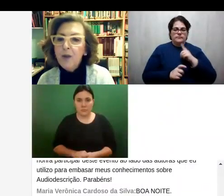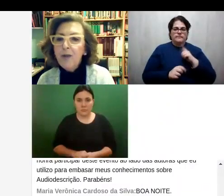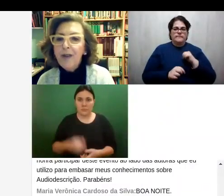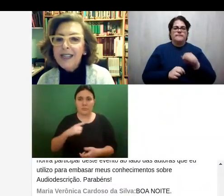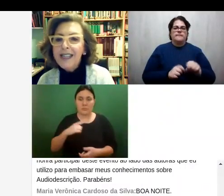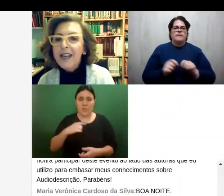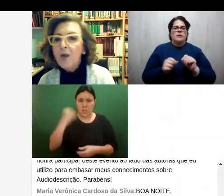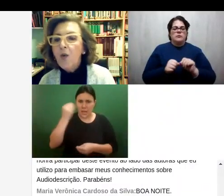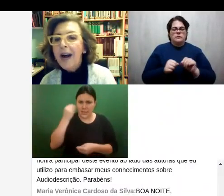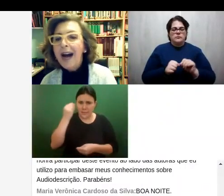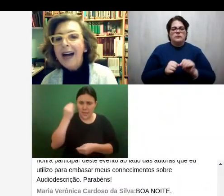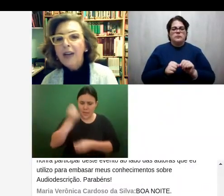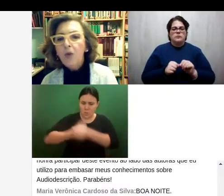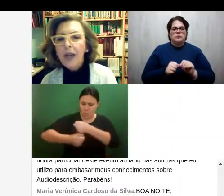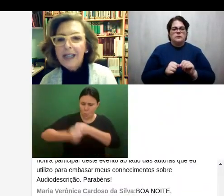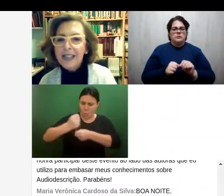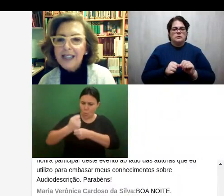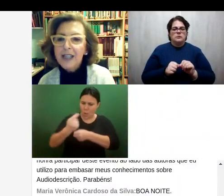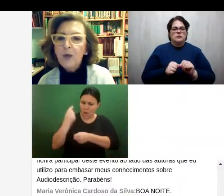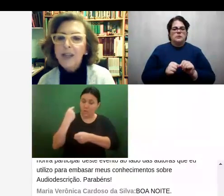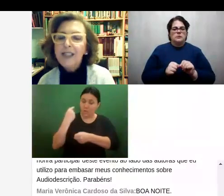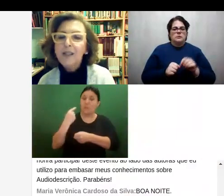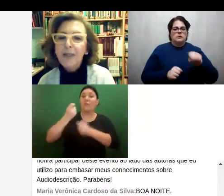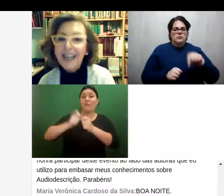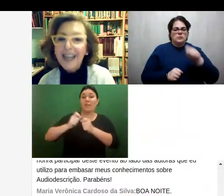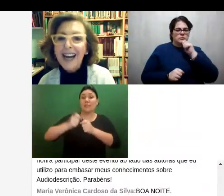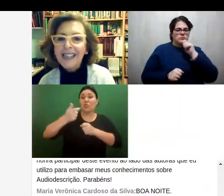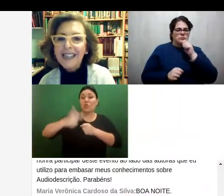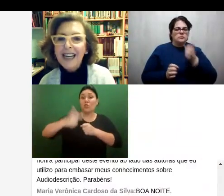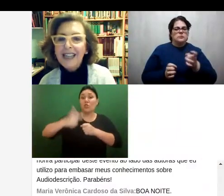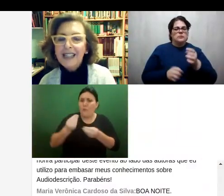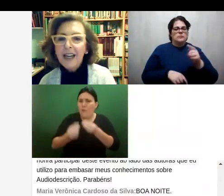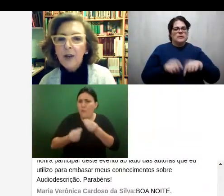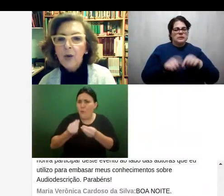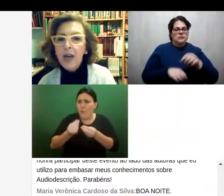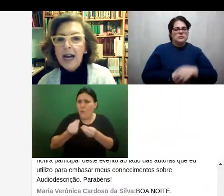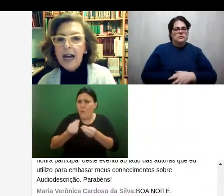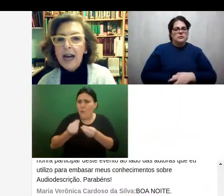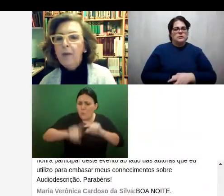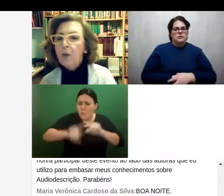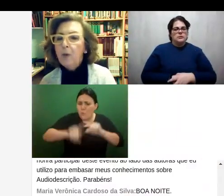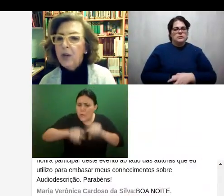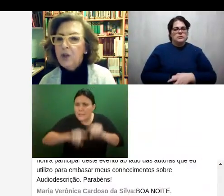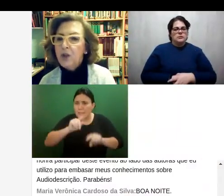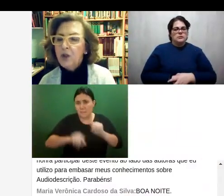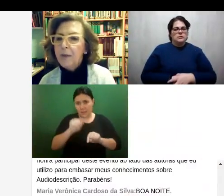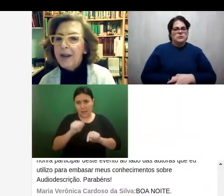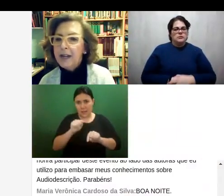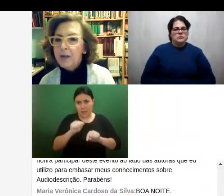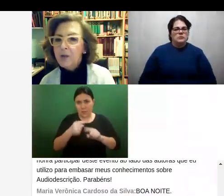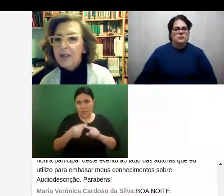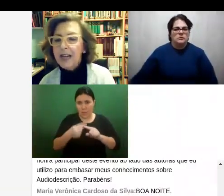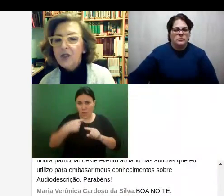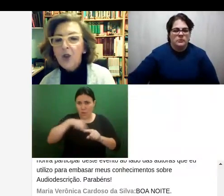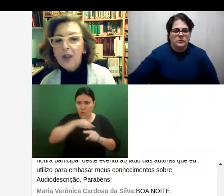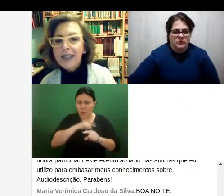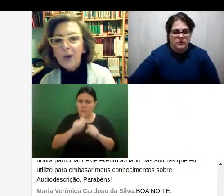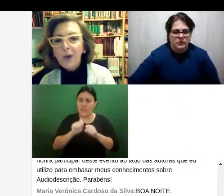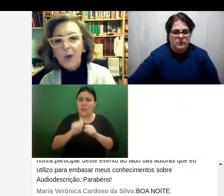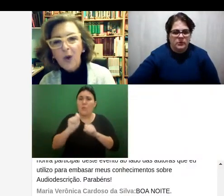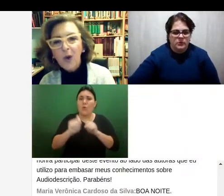que fazer uma atualização desses materiais. Certo? Porque nós preparamos as